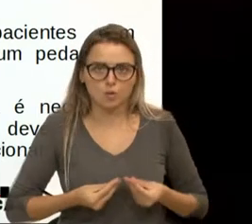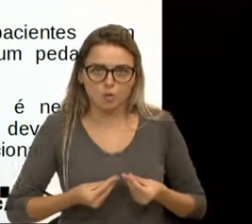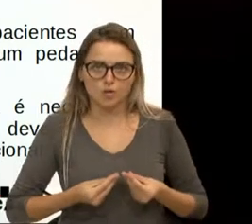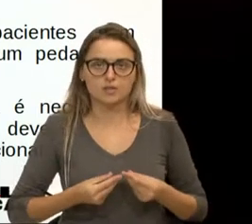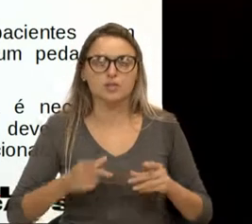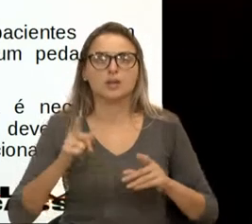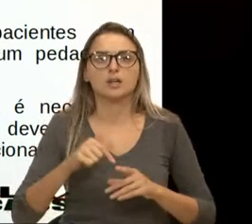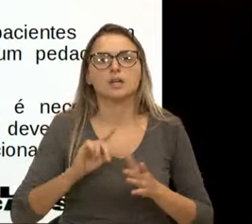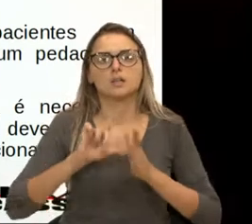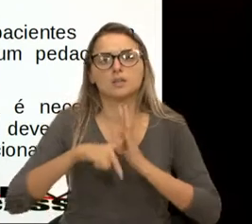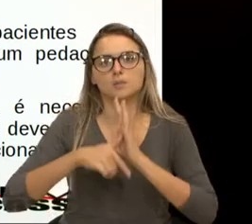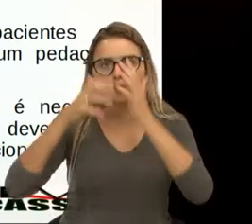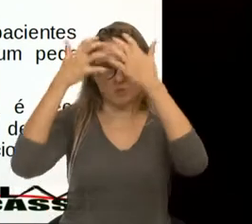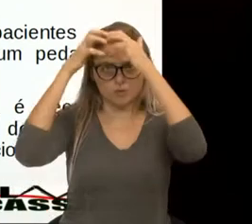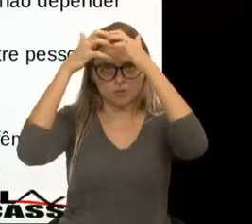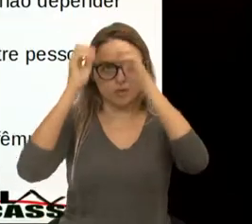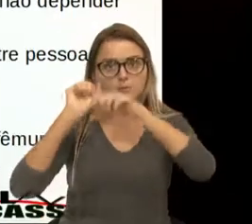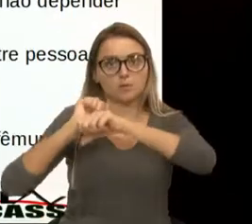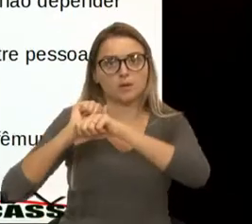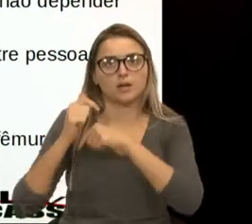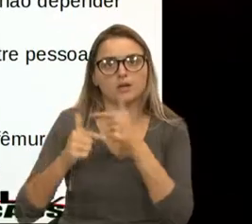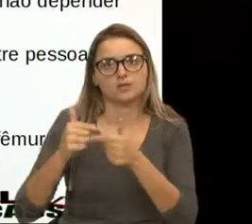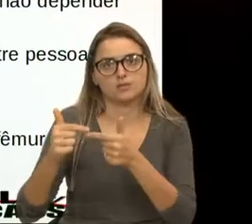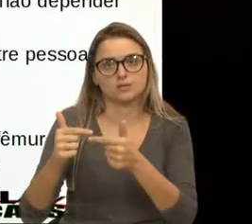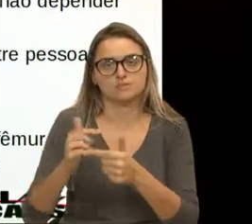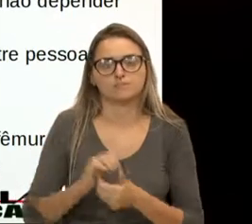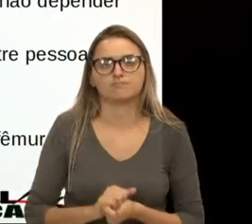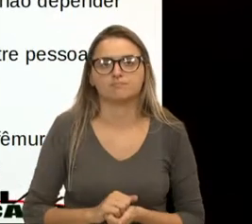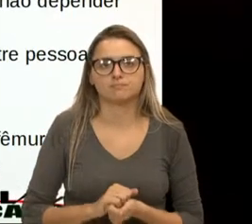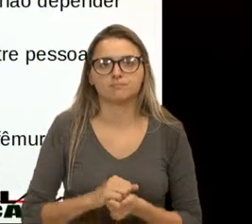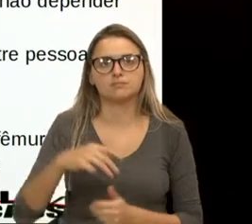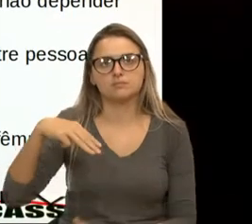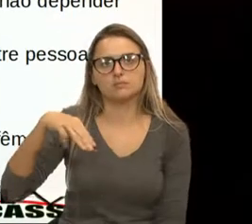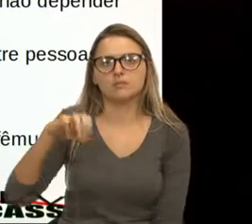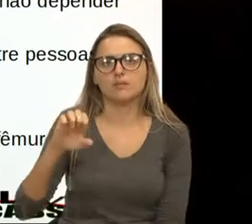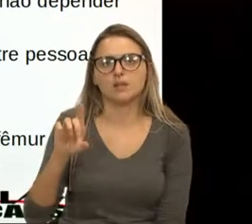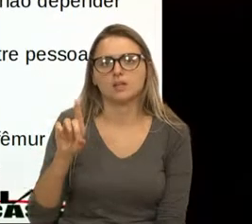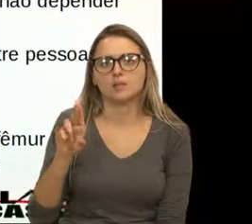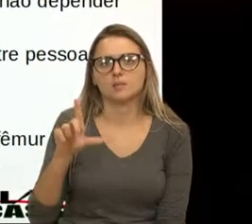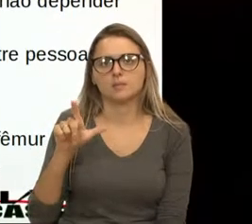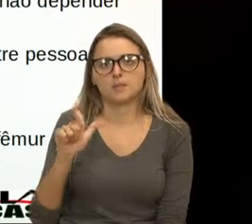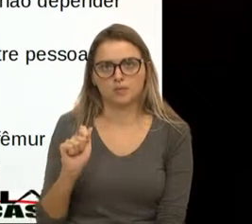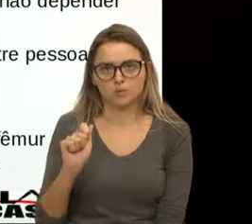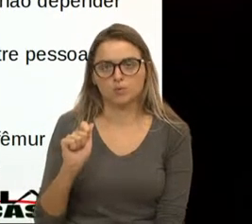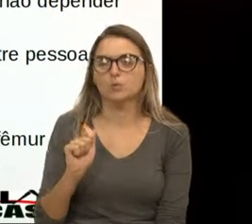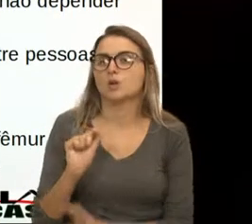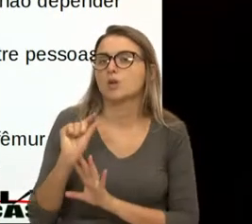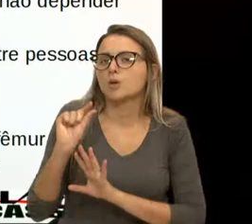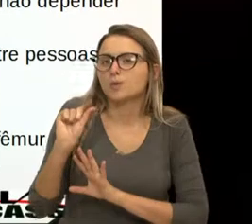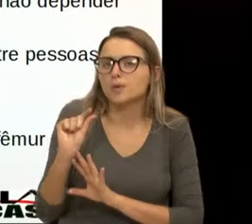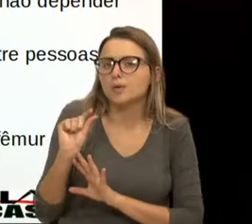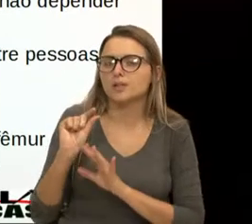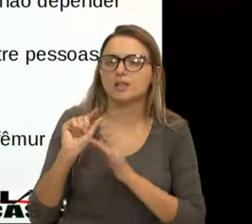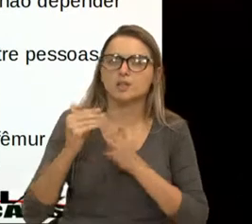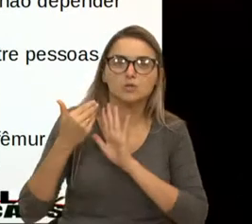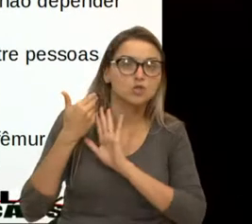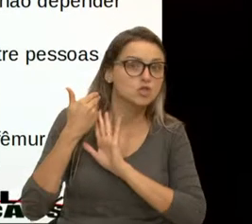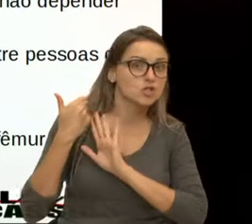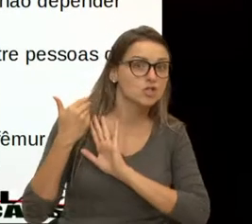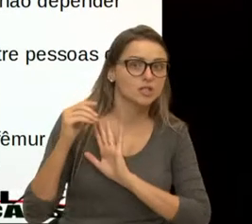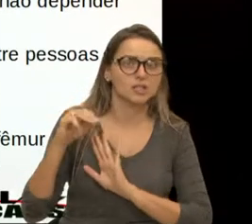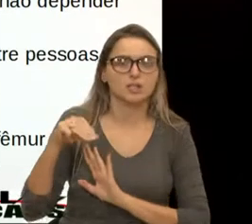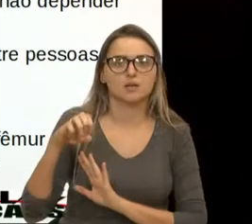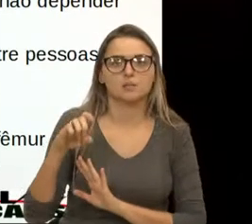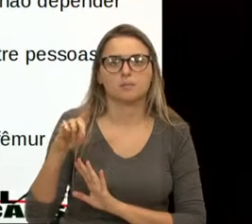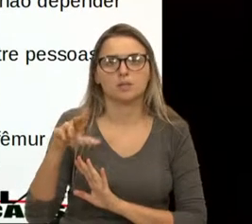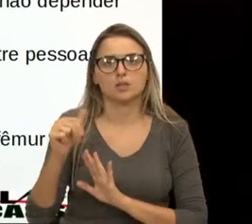após o cérebro deixar de funcionar. Medula, uma pequena parte da medula precisa ser retirada, implantada em